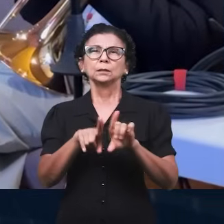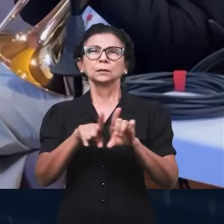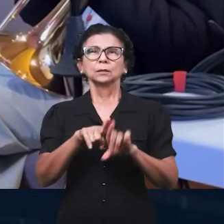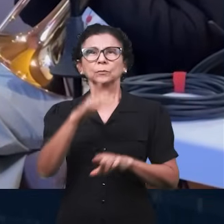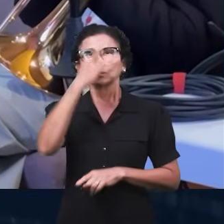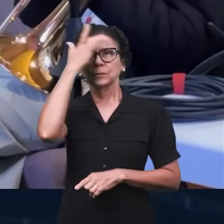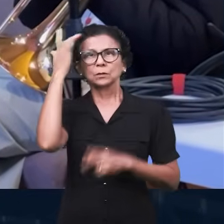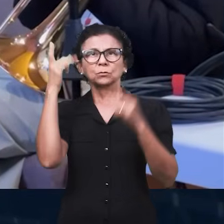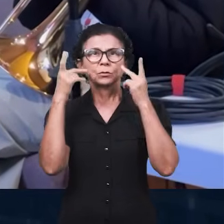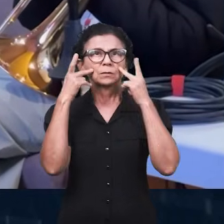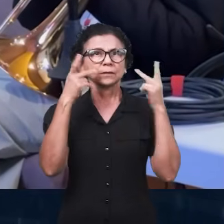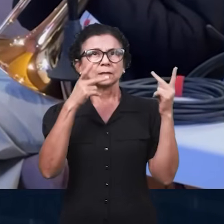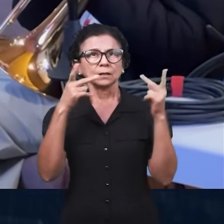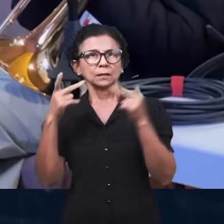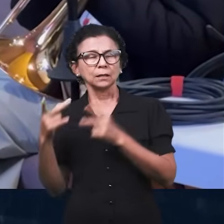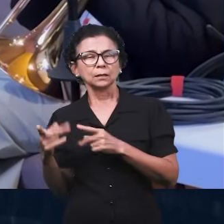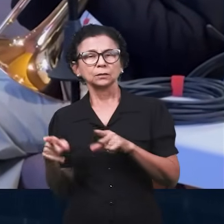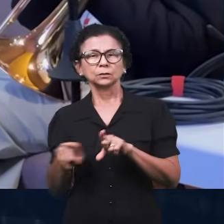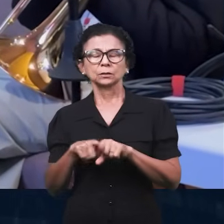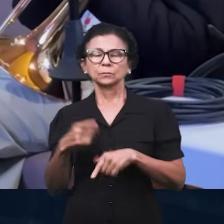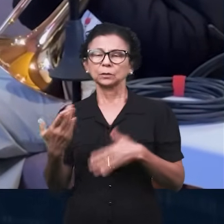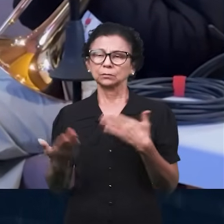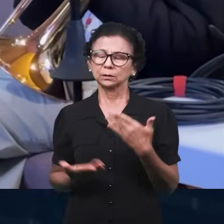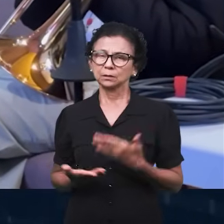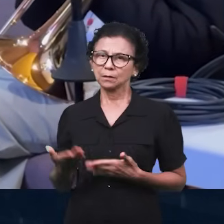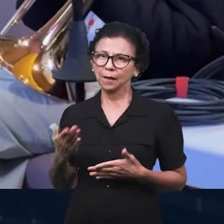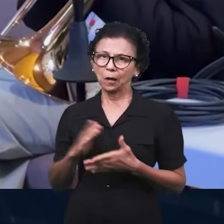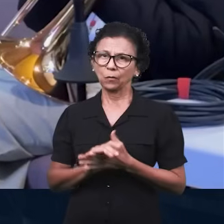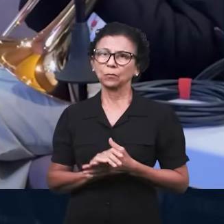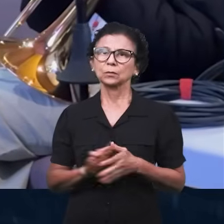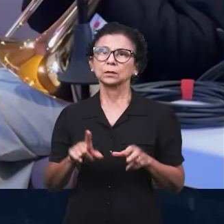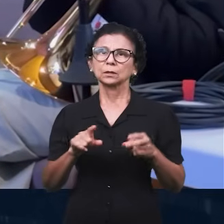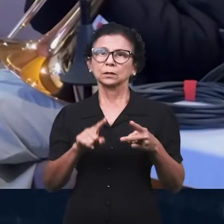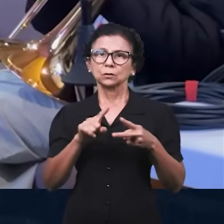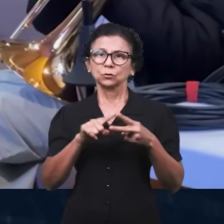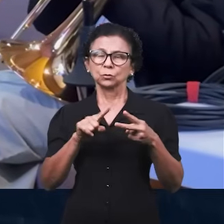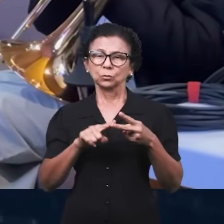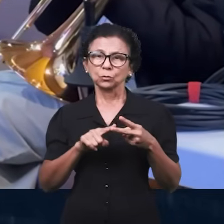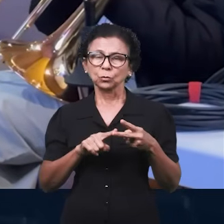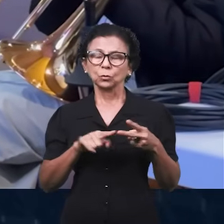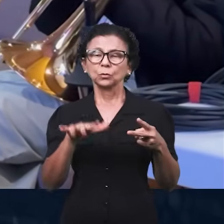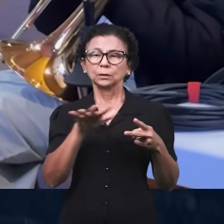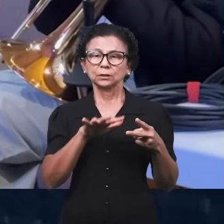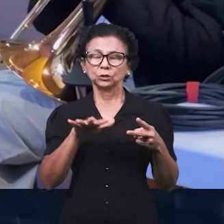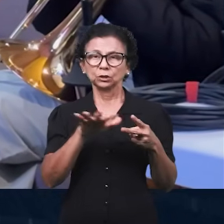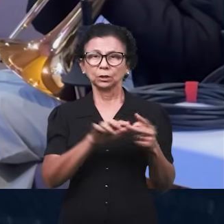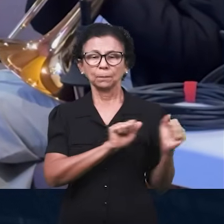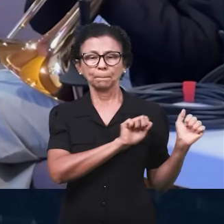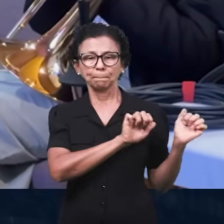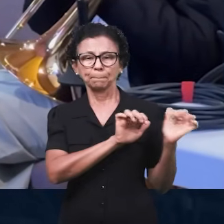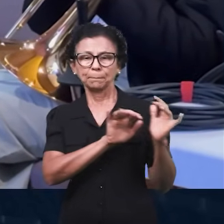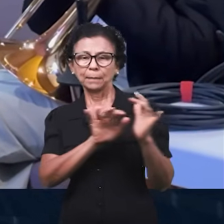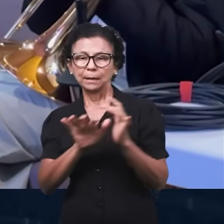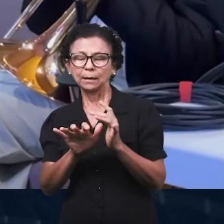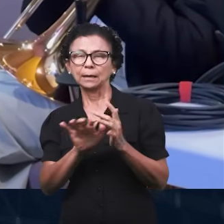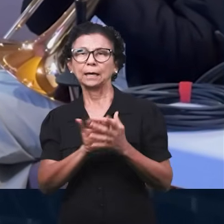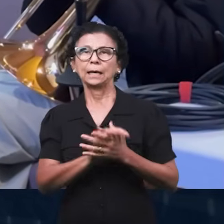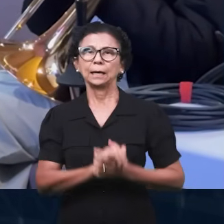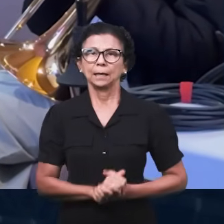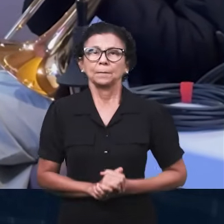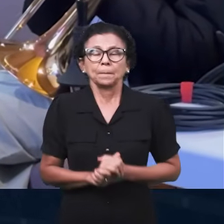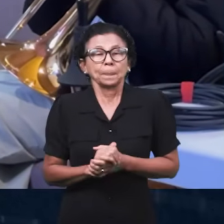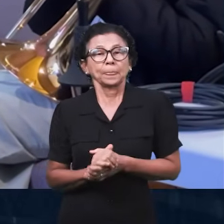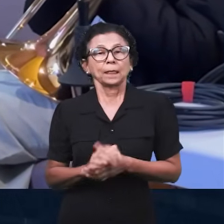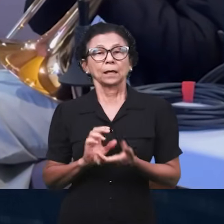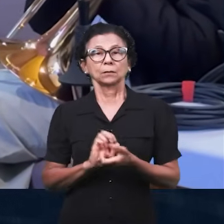que se deslocaram do Canadá e da República Dominicana. Realizado anualmente há mais de 10 anos neste mesmo formato,